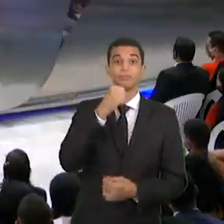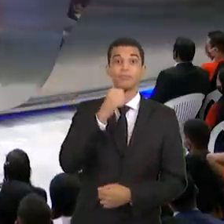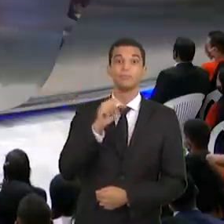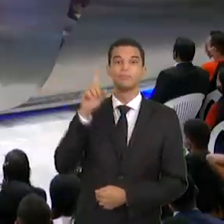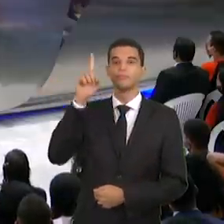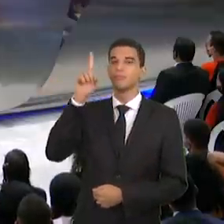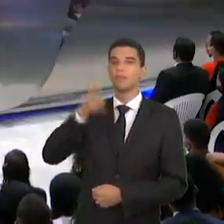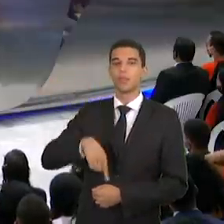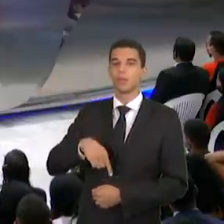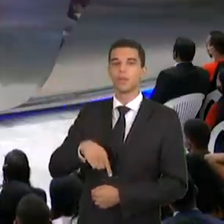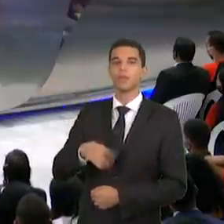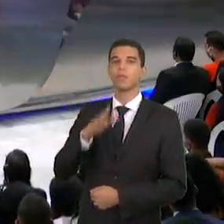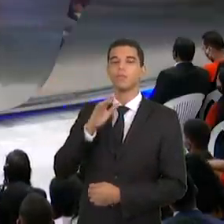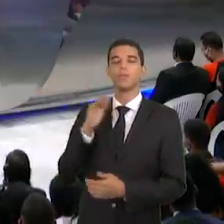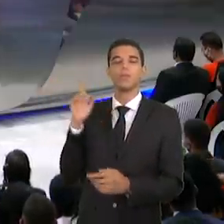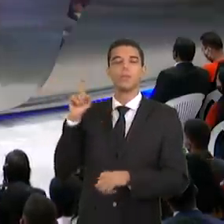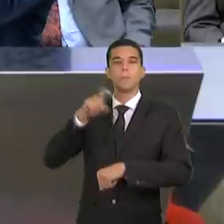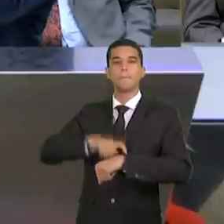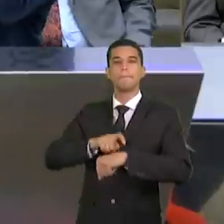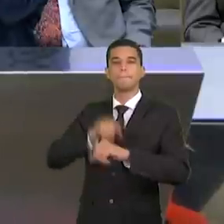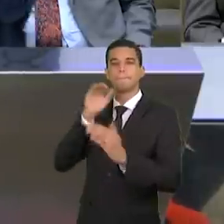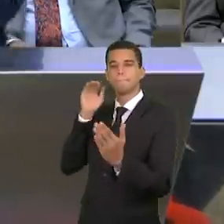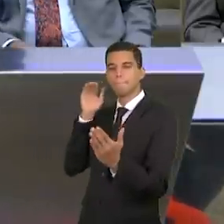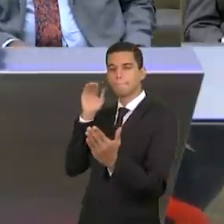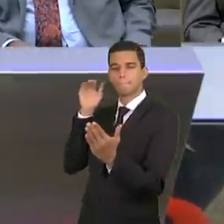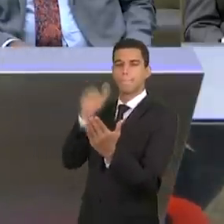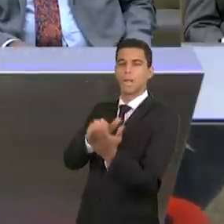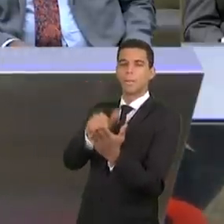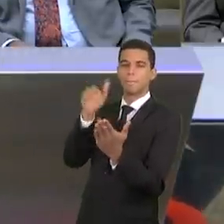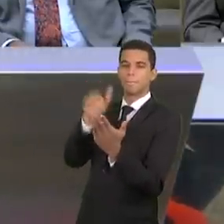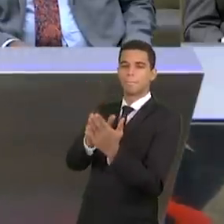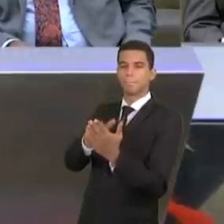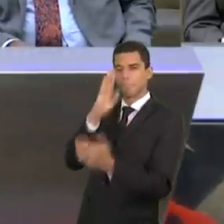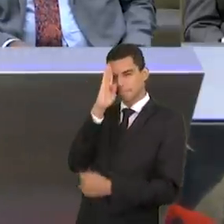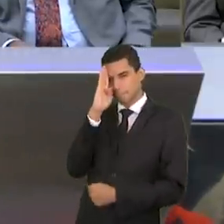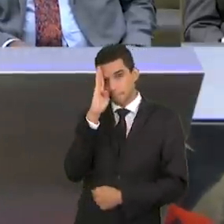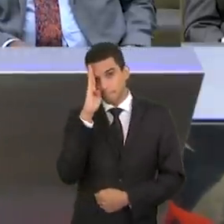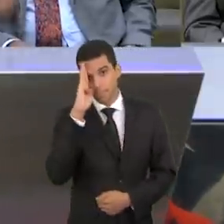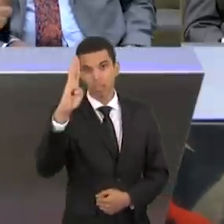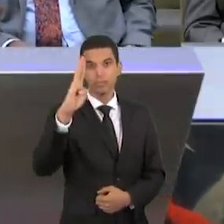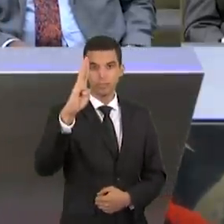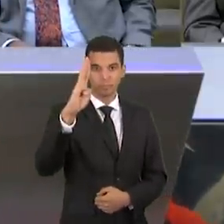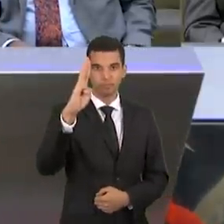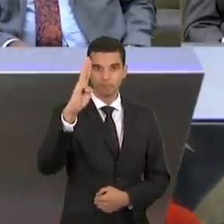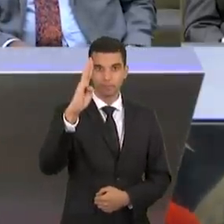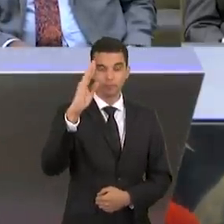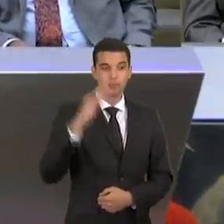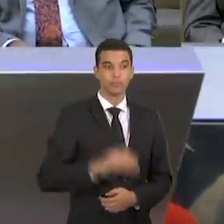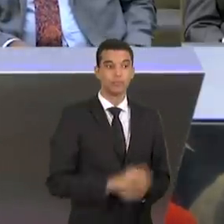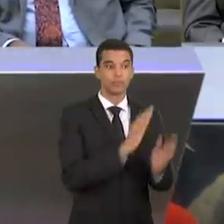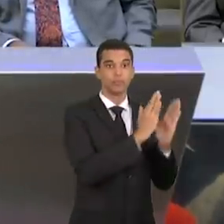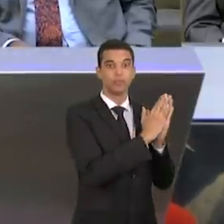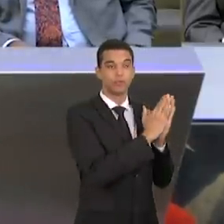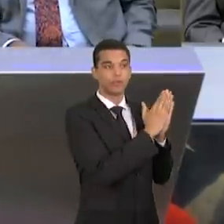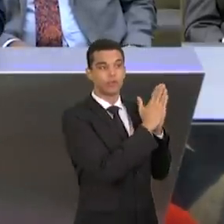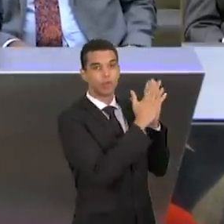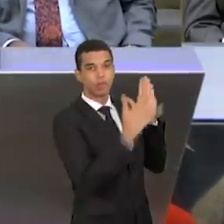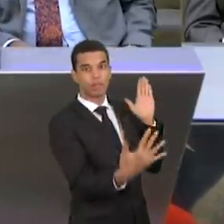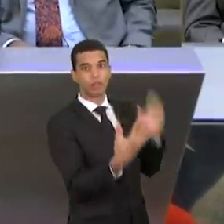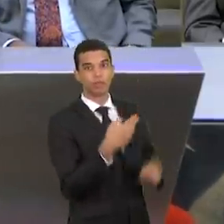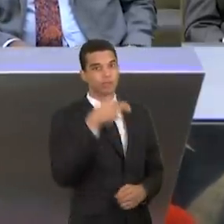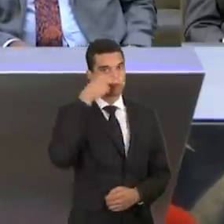será o ápice, será o ponto mais alto do cristianismo,